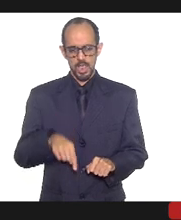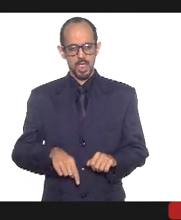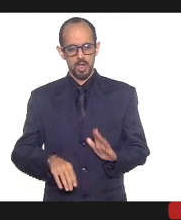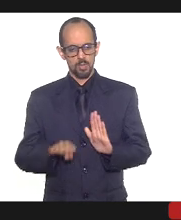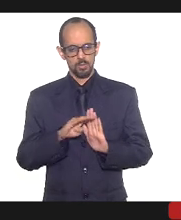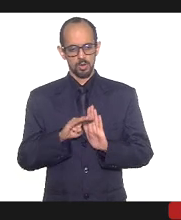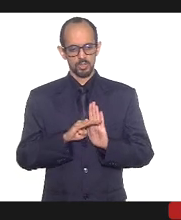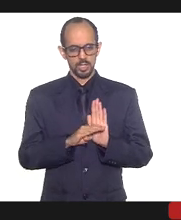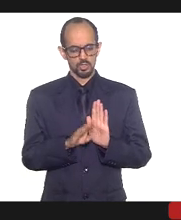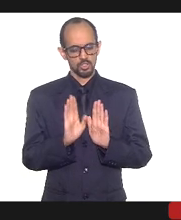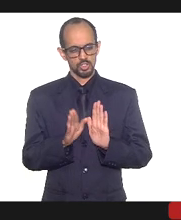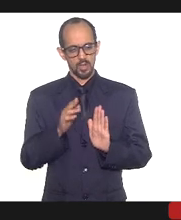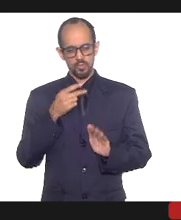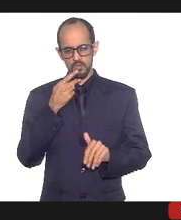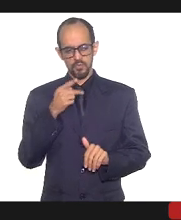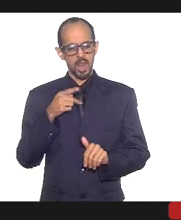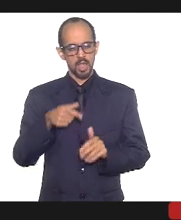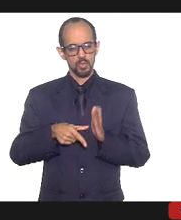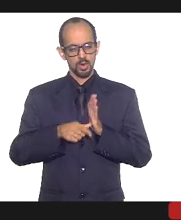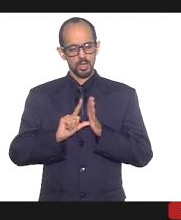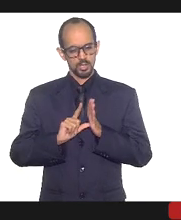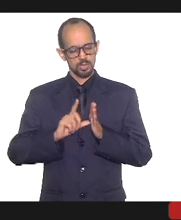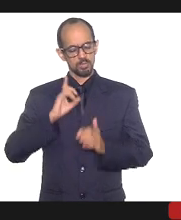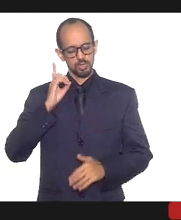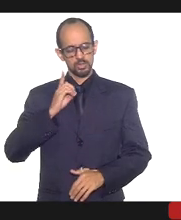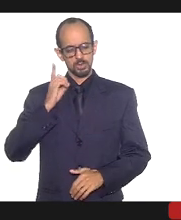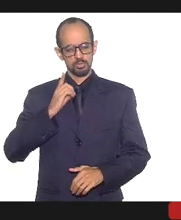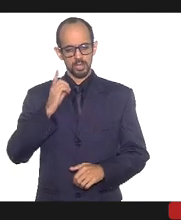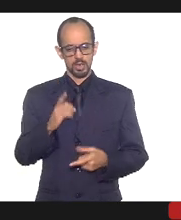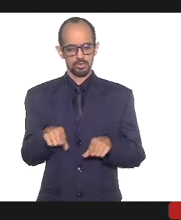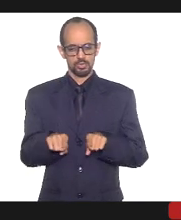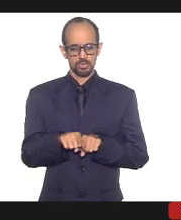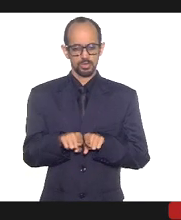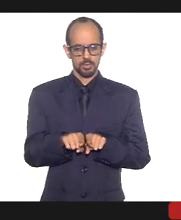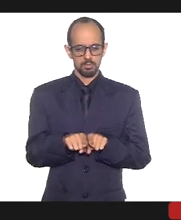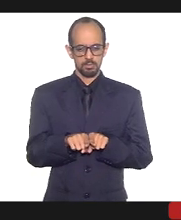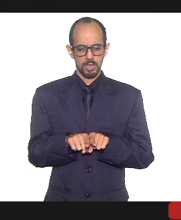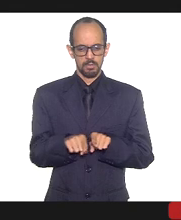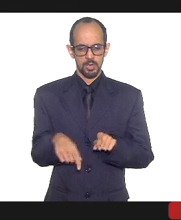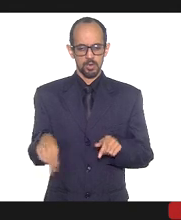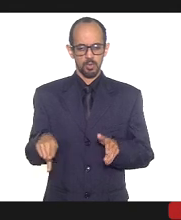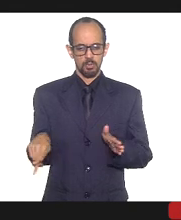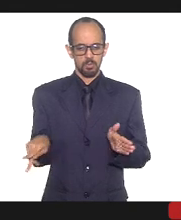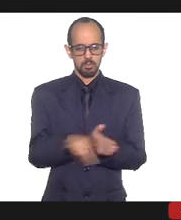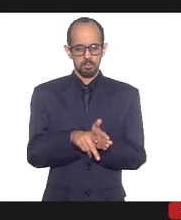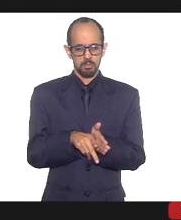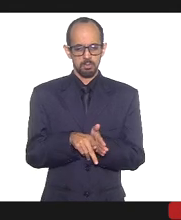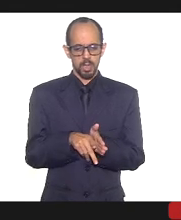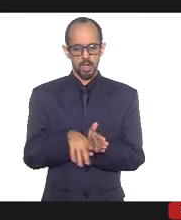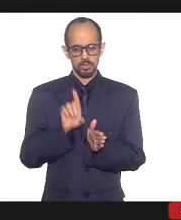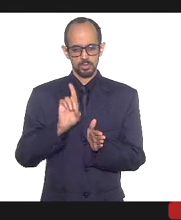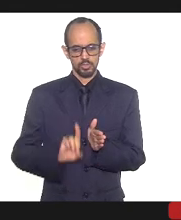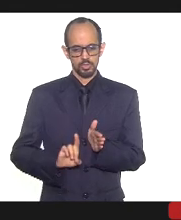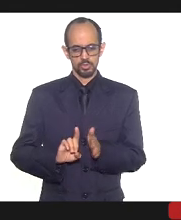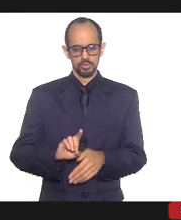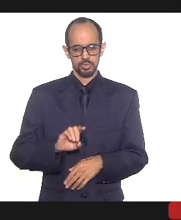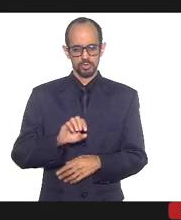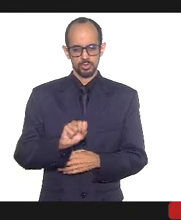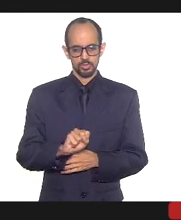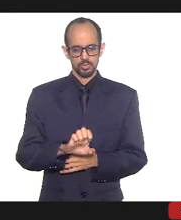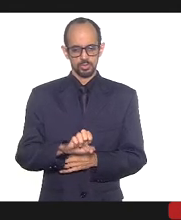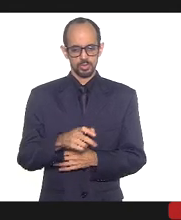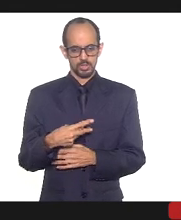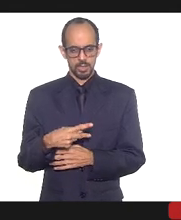pelo deputado, né, pelos deputados também, né, pela própria diretoria do CEP, tá, que